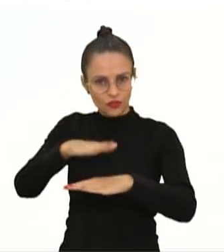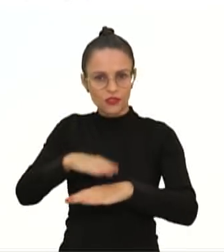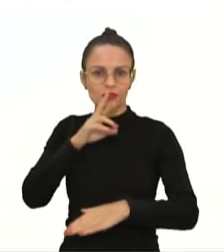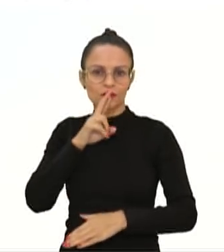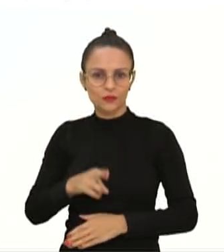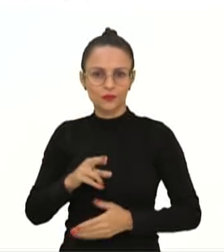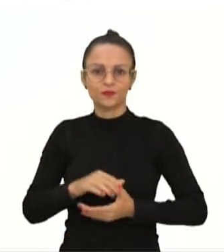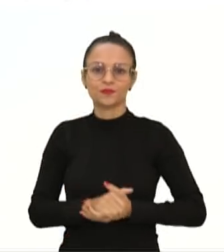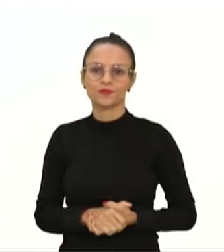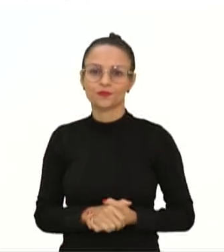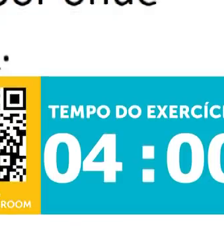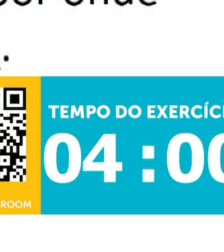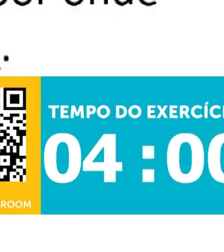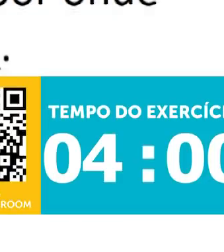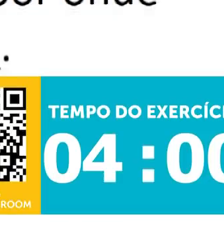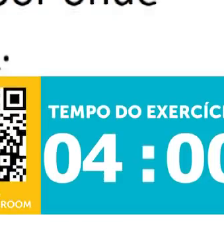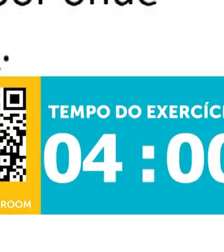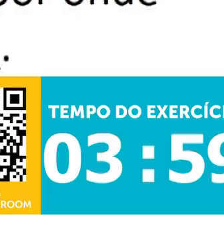aí.